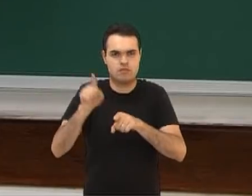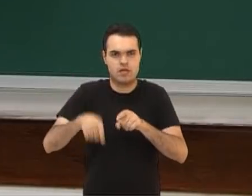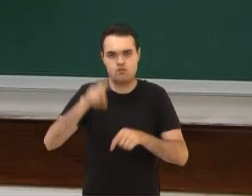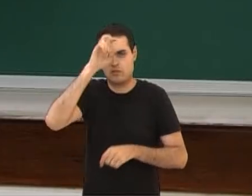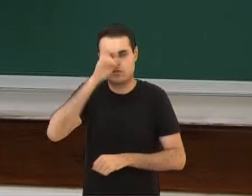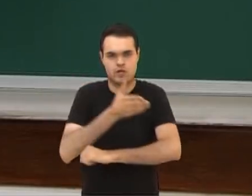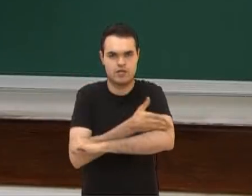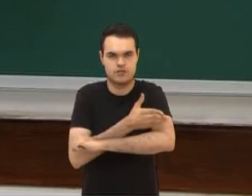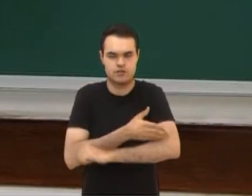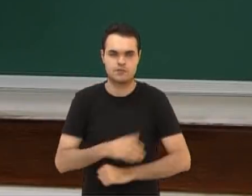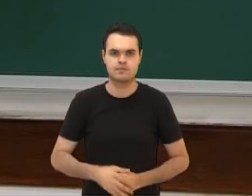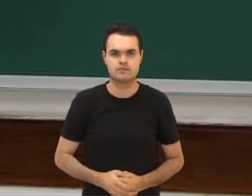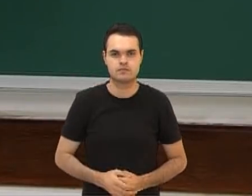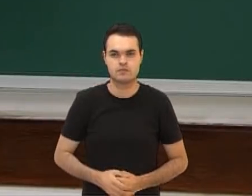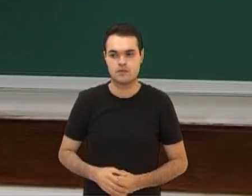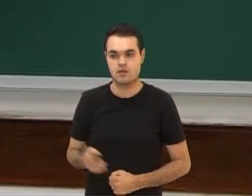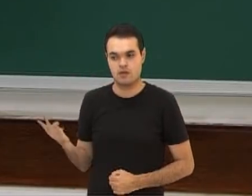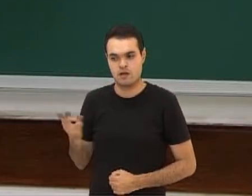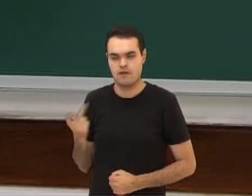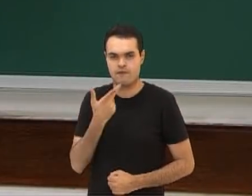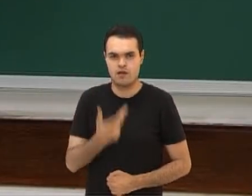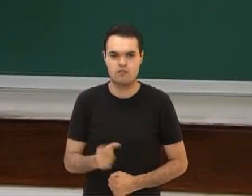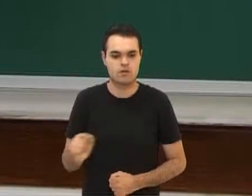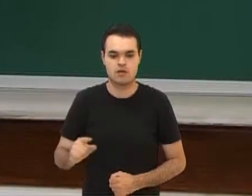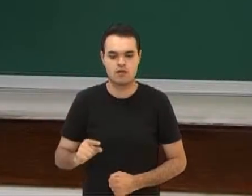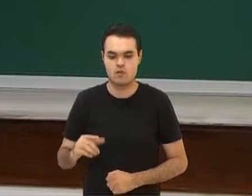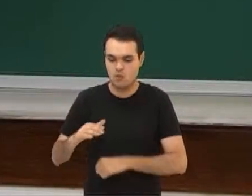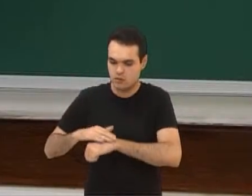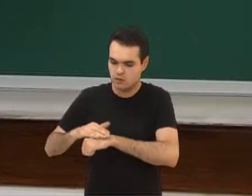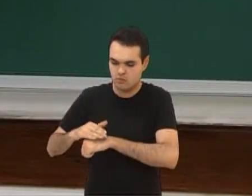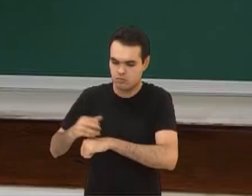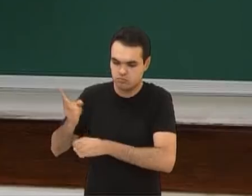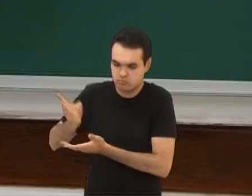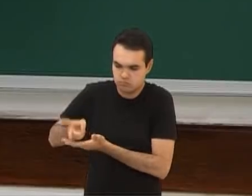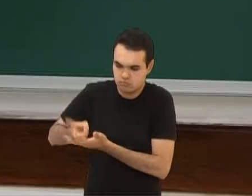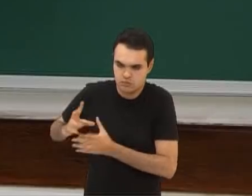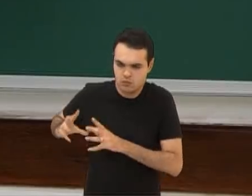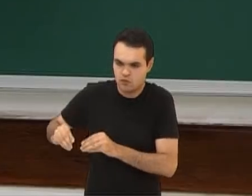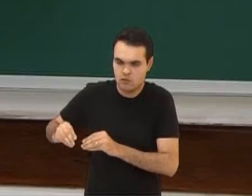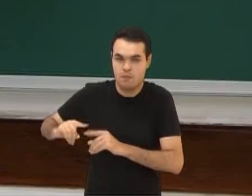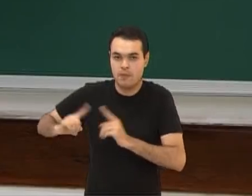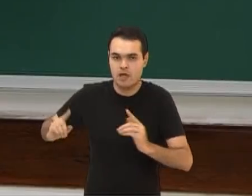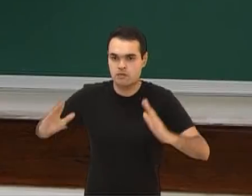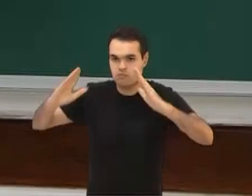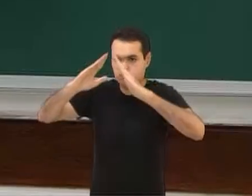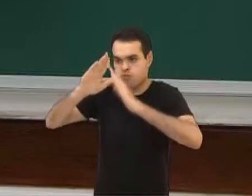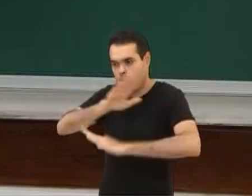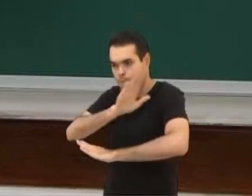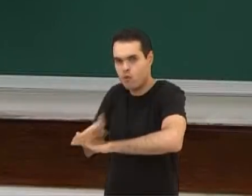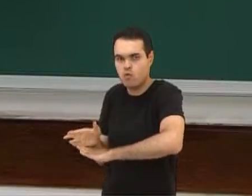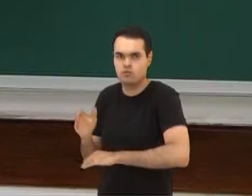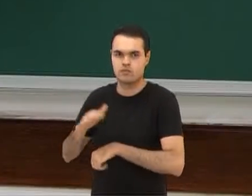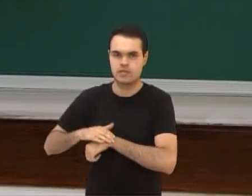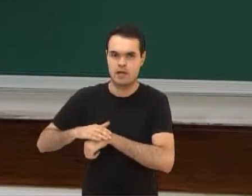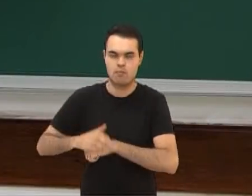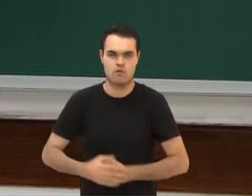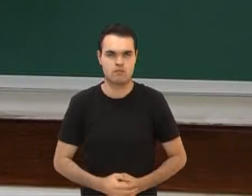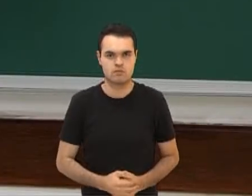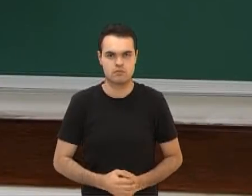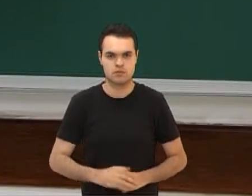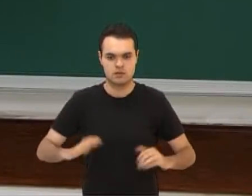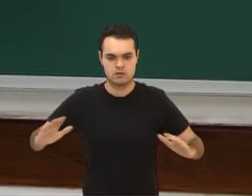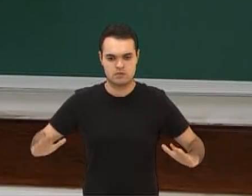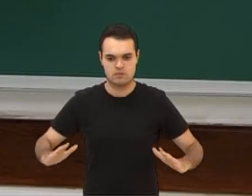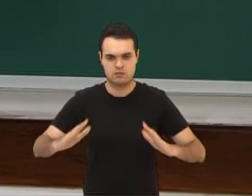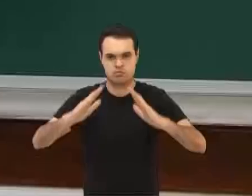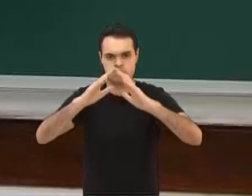Antigo. E eles falavam assim: o tempo resiste a tudo, mas as pirâmides resistem ao tempo. A estrutura dela, a maneira com